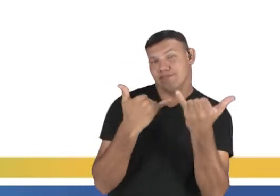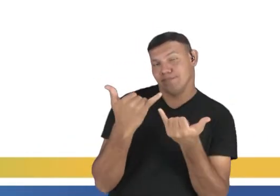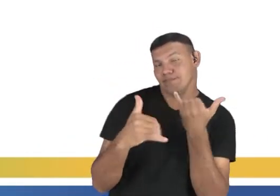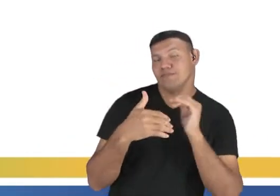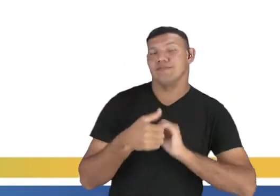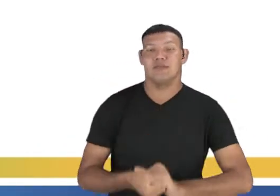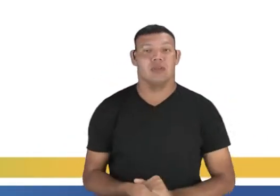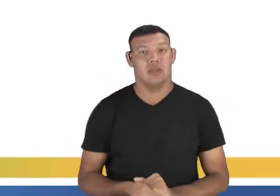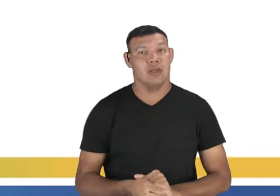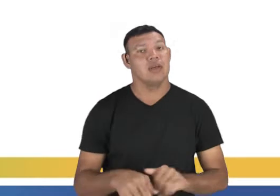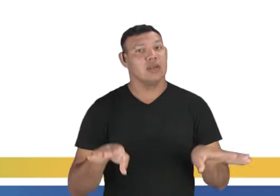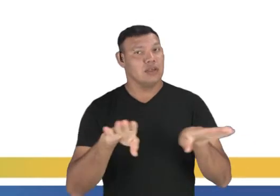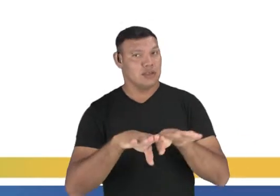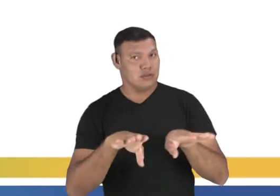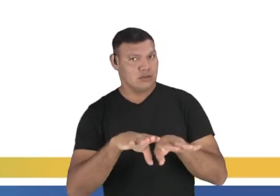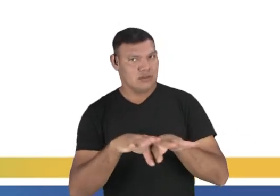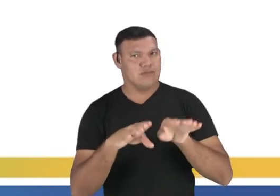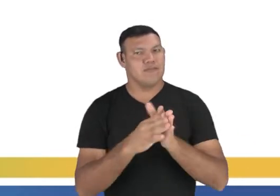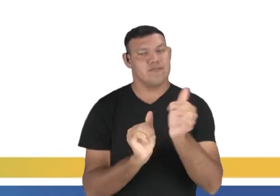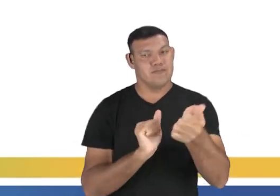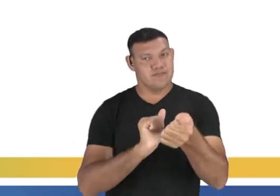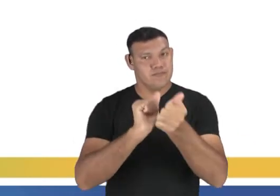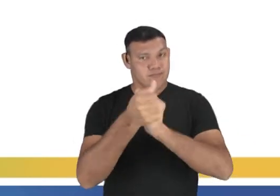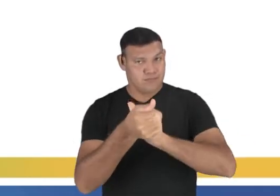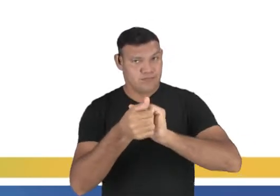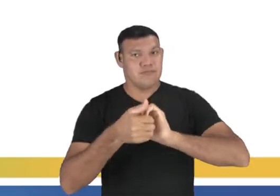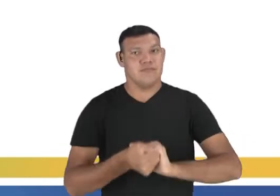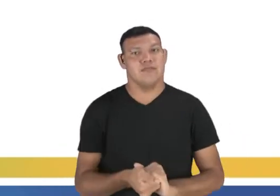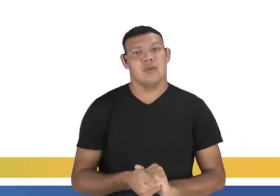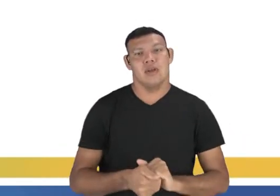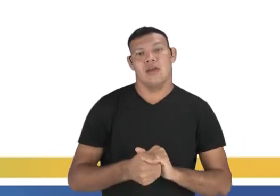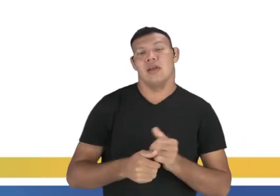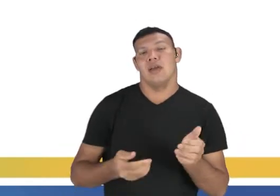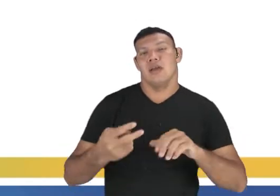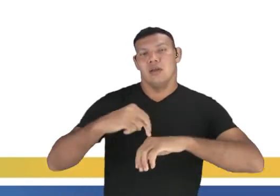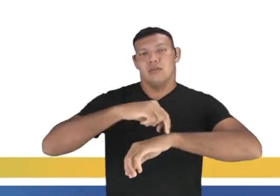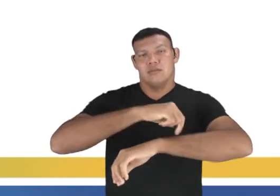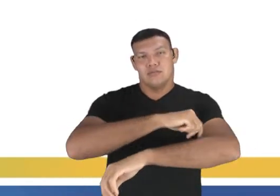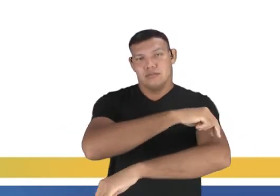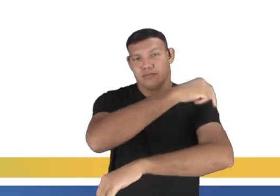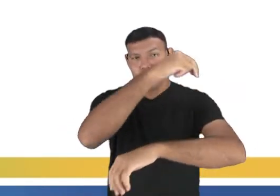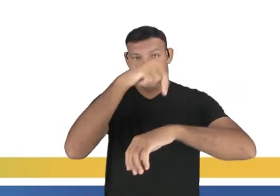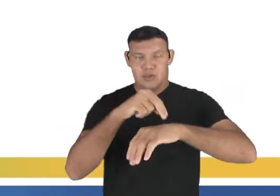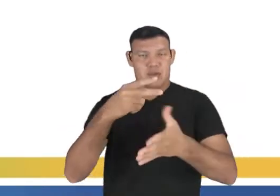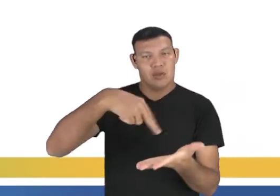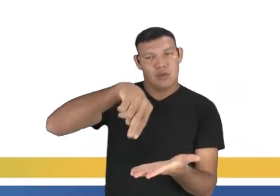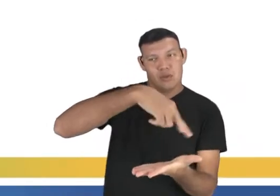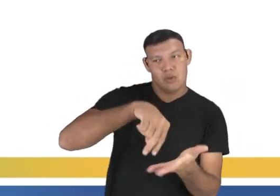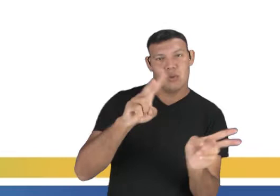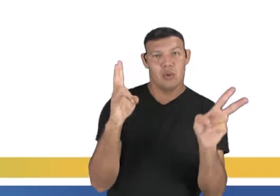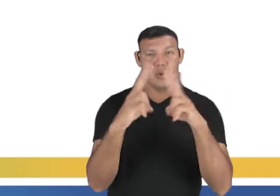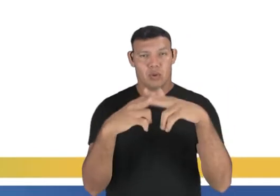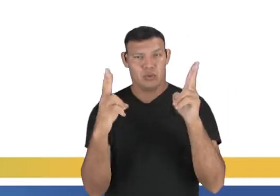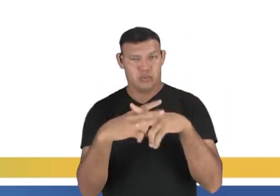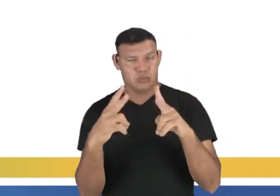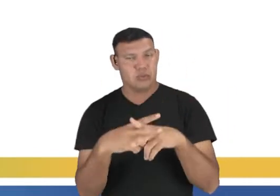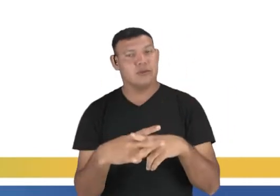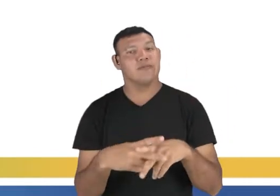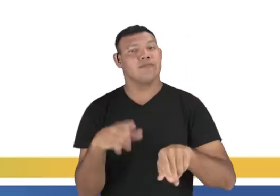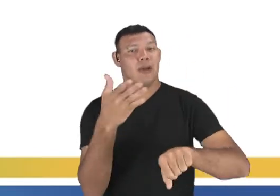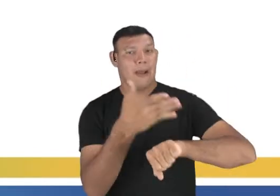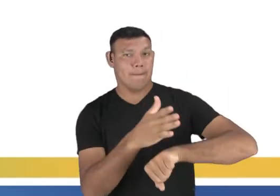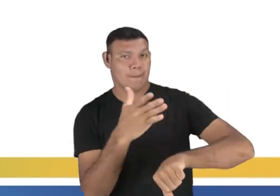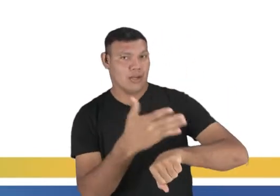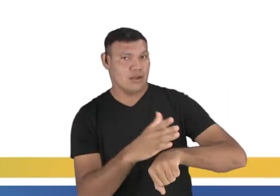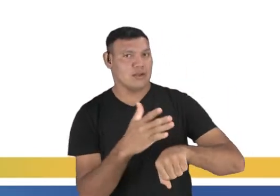jogos, depois nós temos os esportes, as ginásticas, danças, lutas e práticas